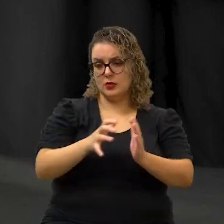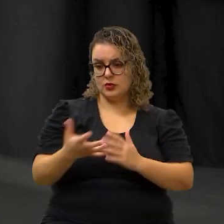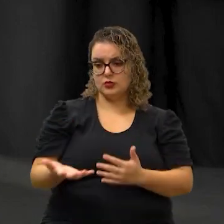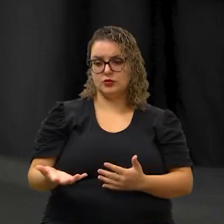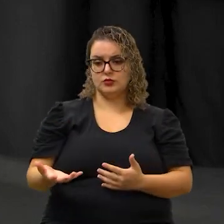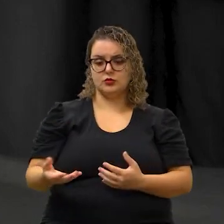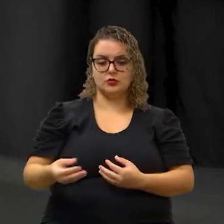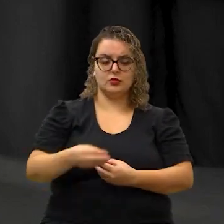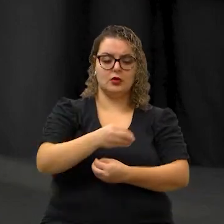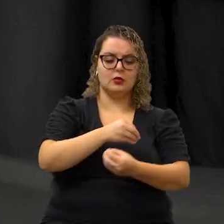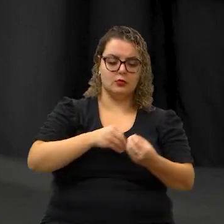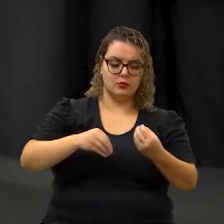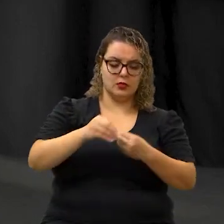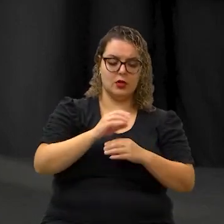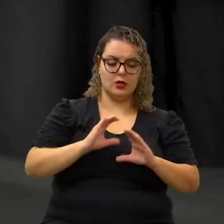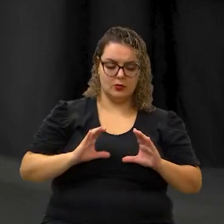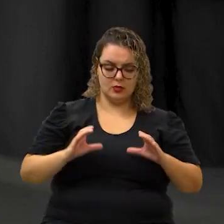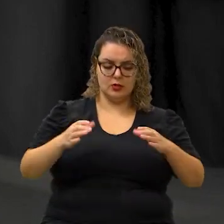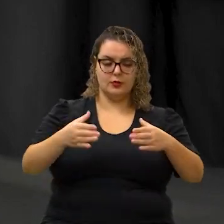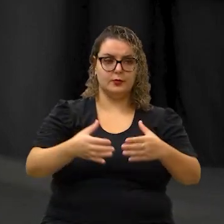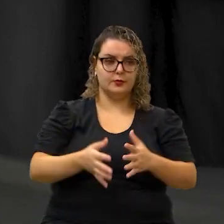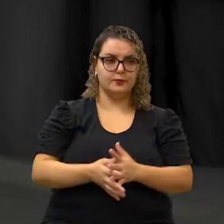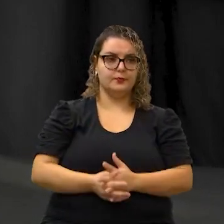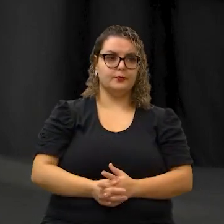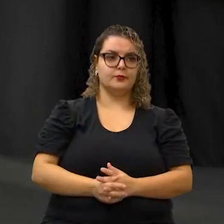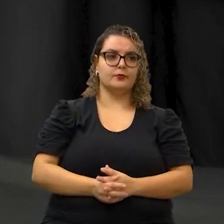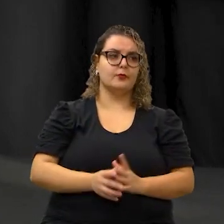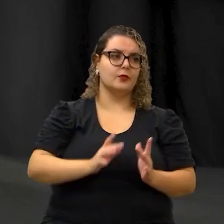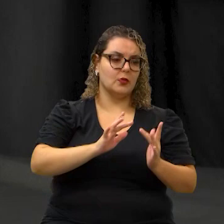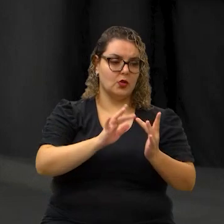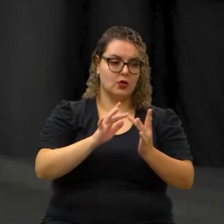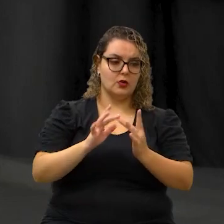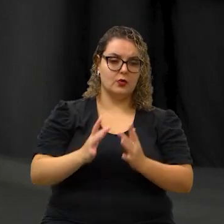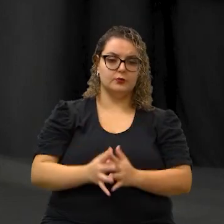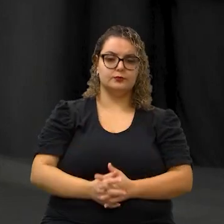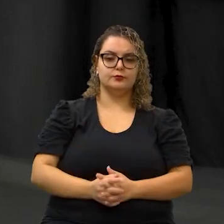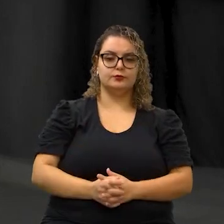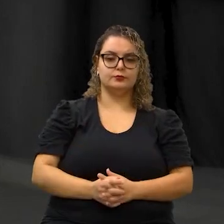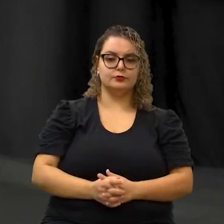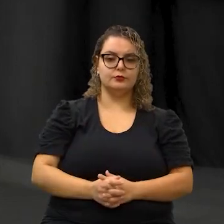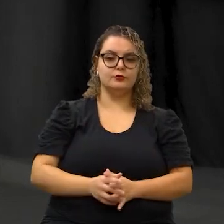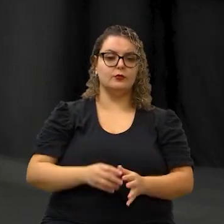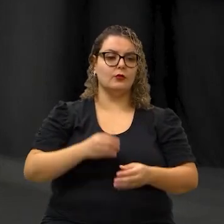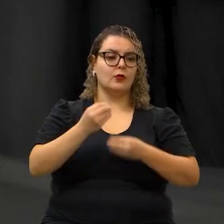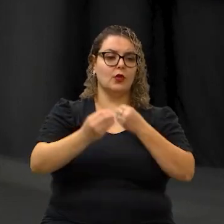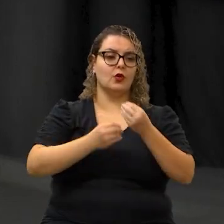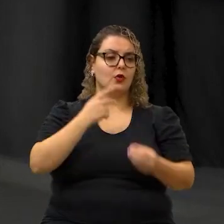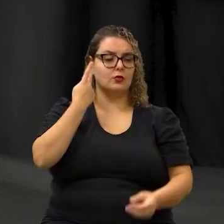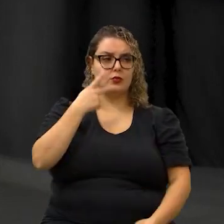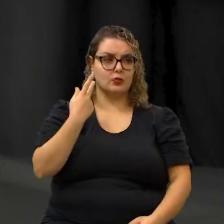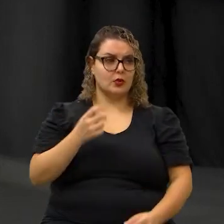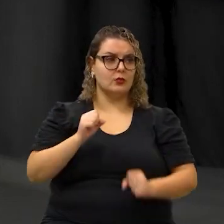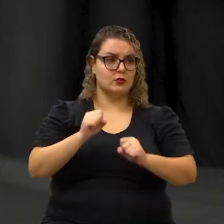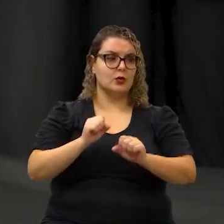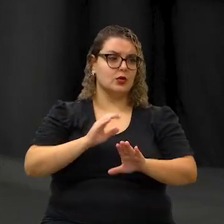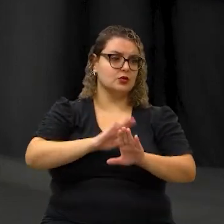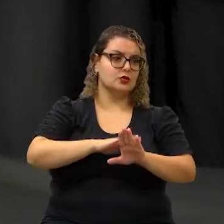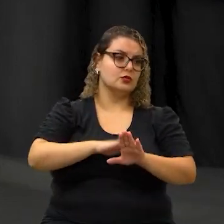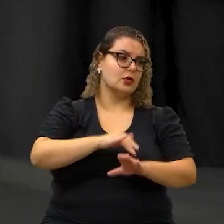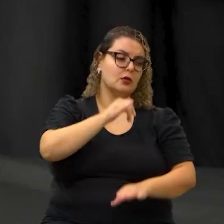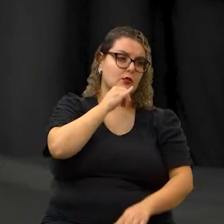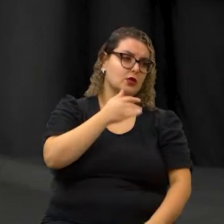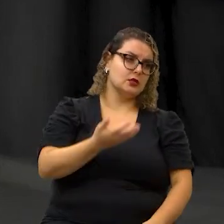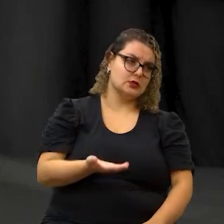de partidos ali que fazem ali a sua rede de contato, tudo. Como que um vereador também